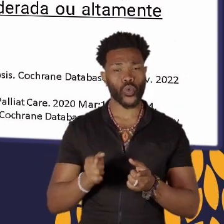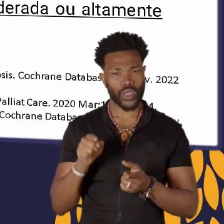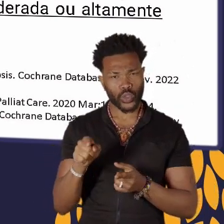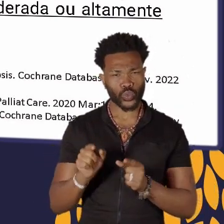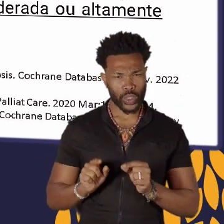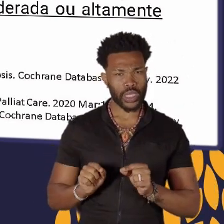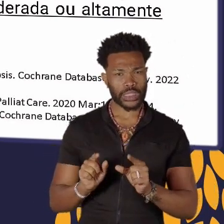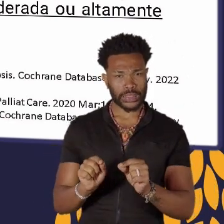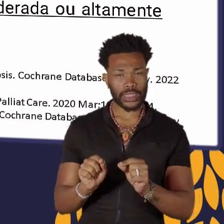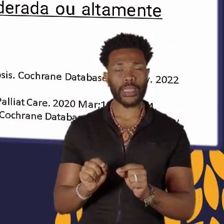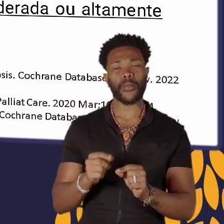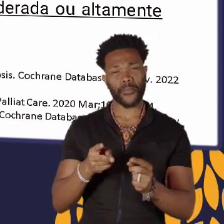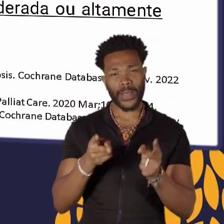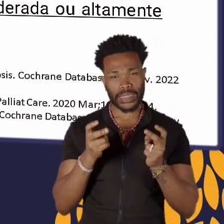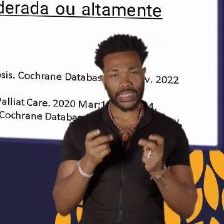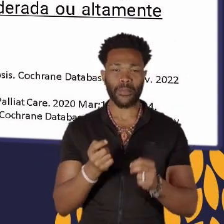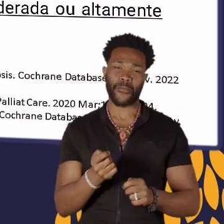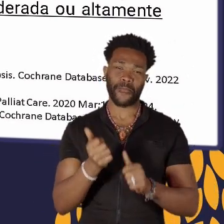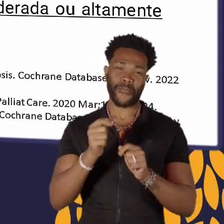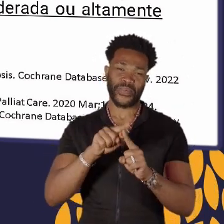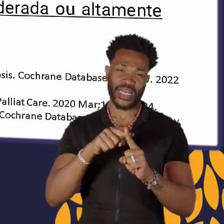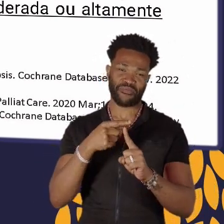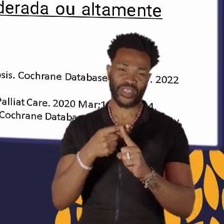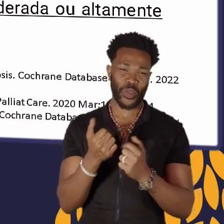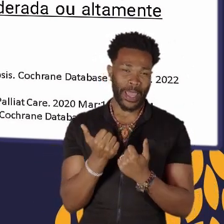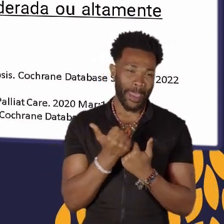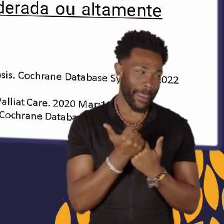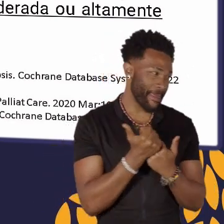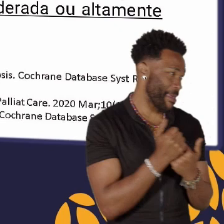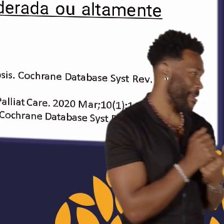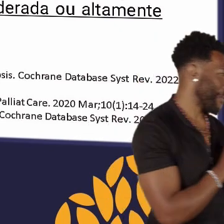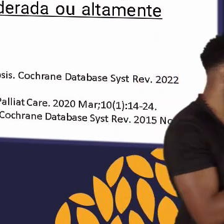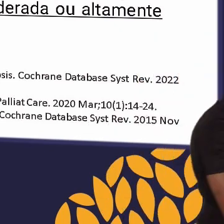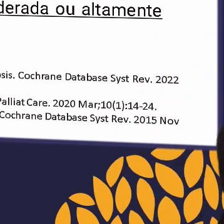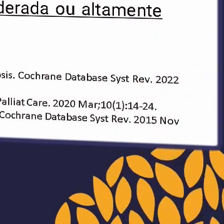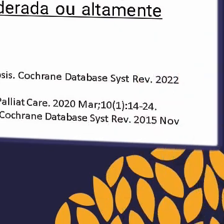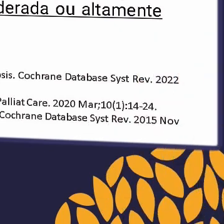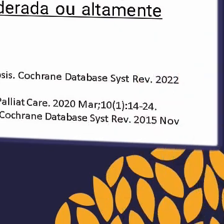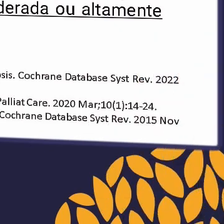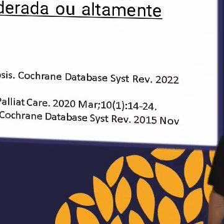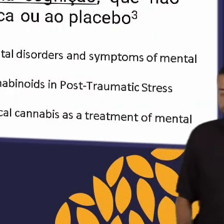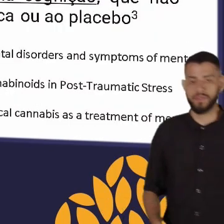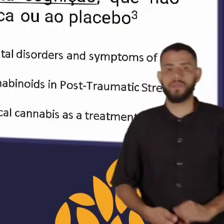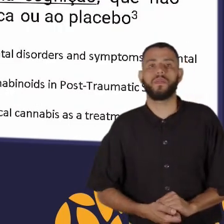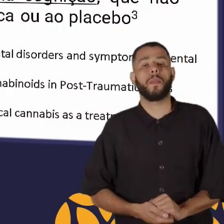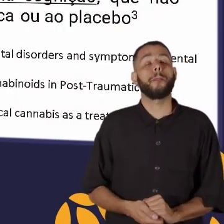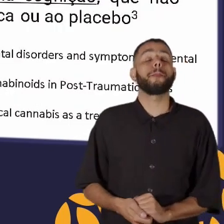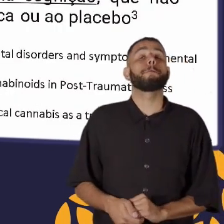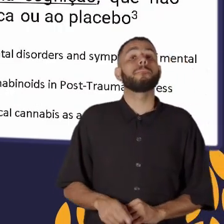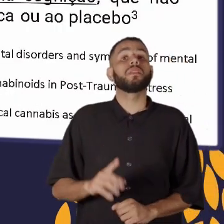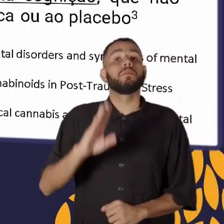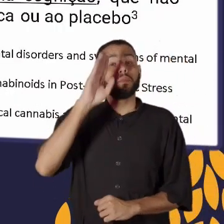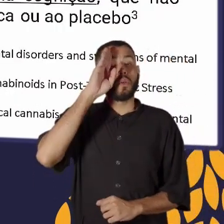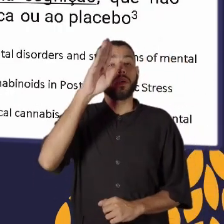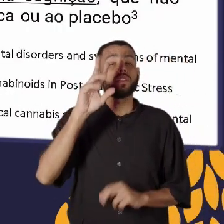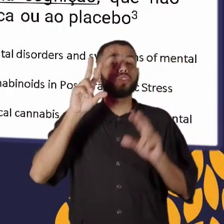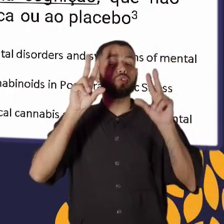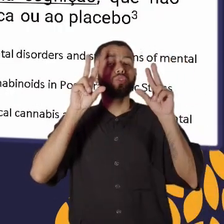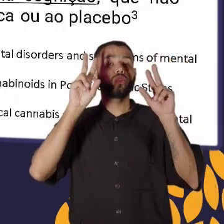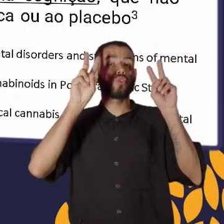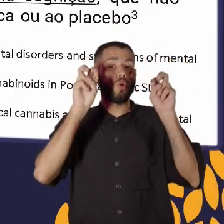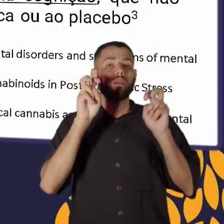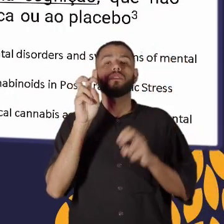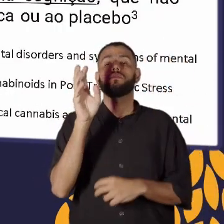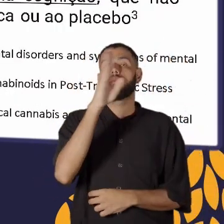sim, um relativo benefício com relação a náuseas e vômitos, principalmente. Nos